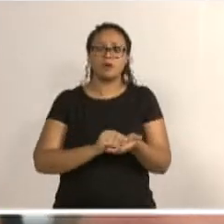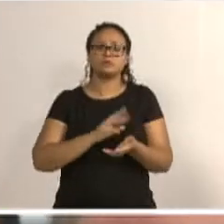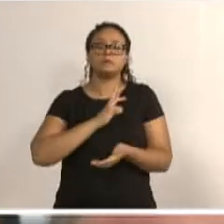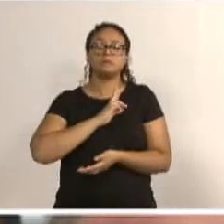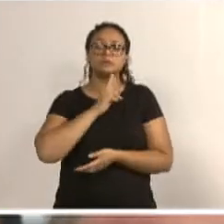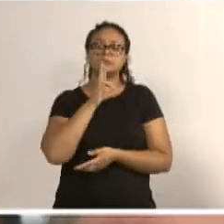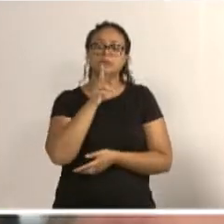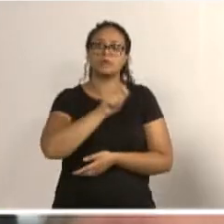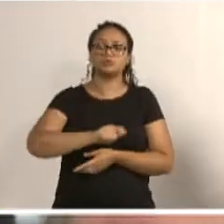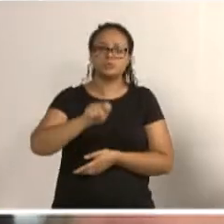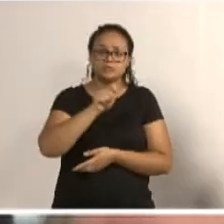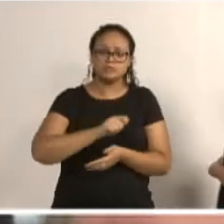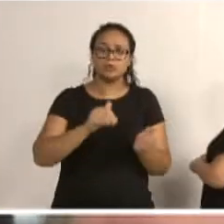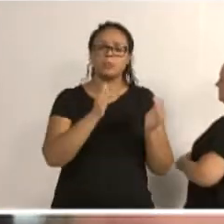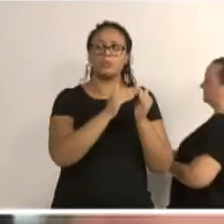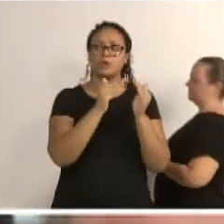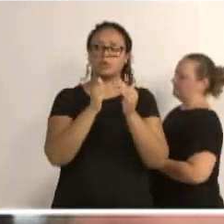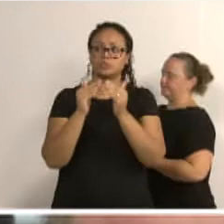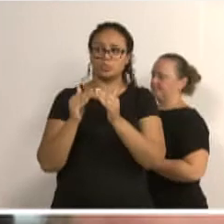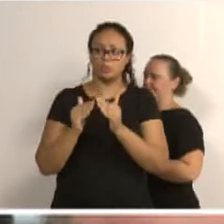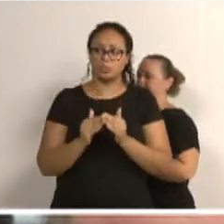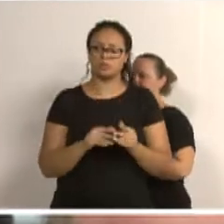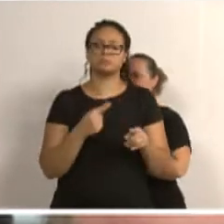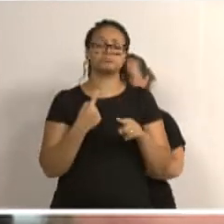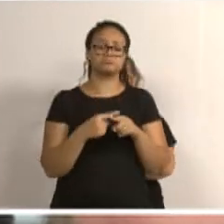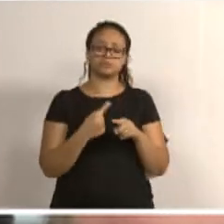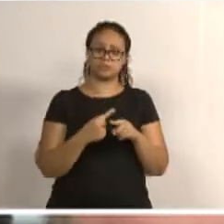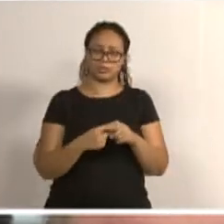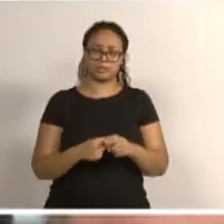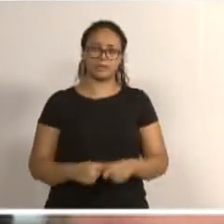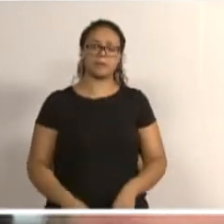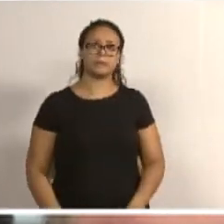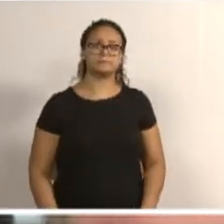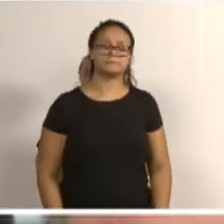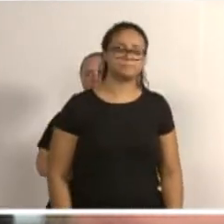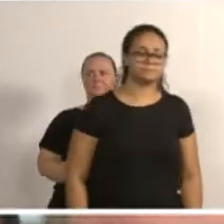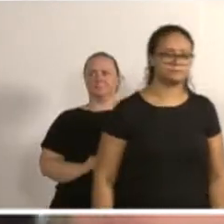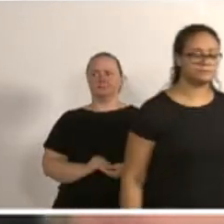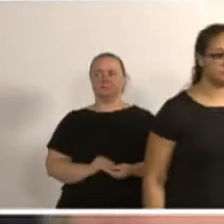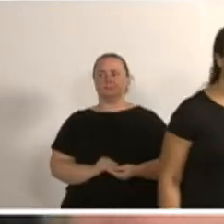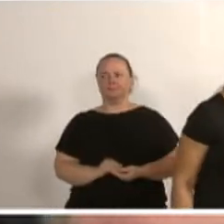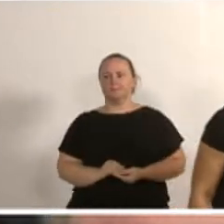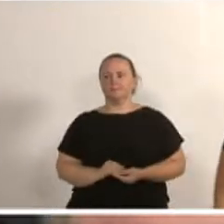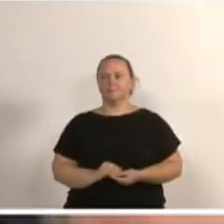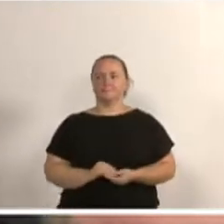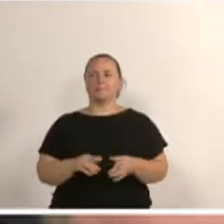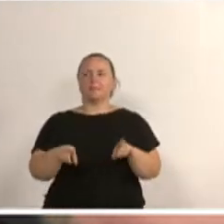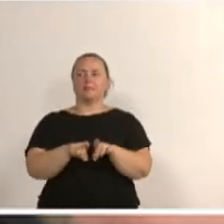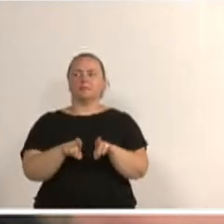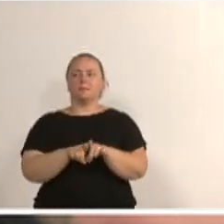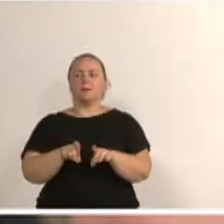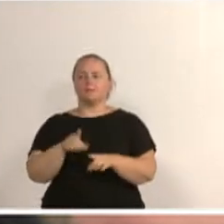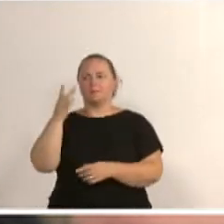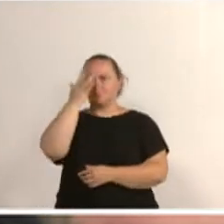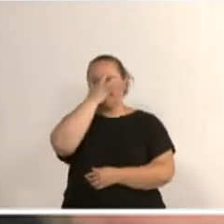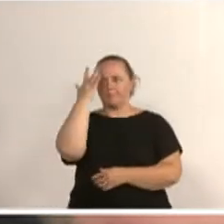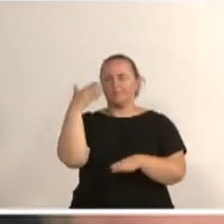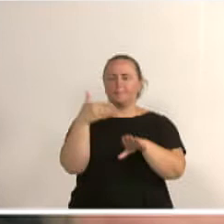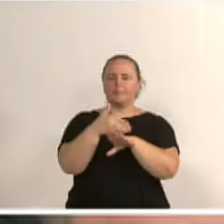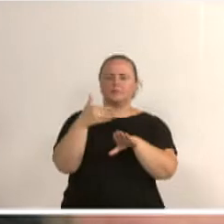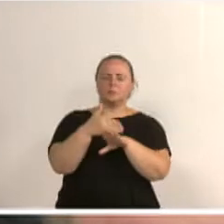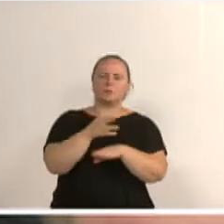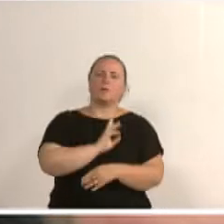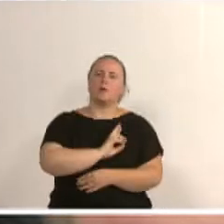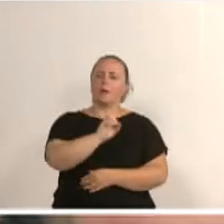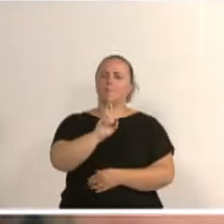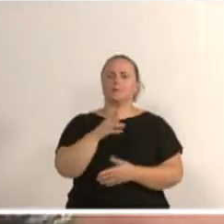de Moradores, né, e usuários também, e a questão do representante dos trabalhadores? Essa é a minha